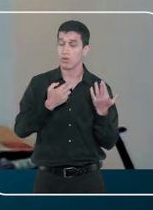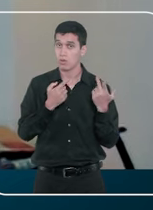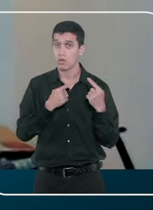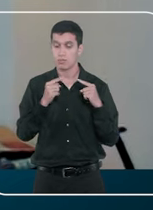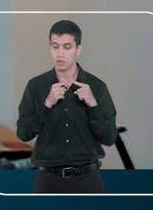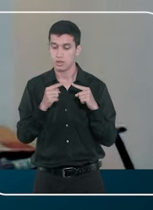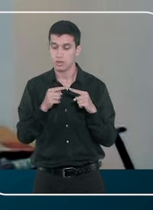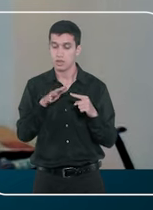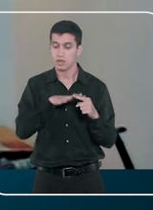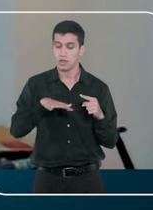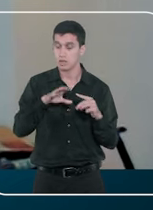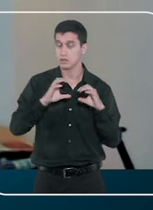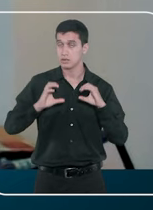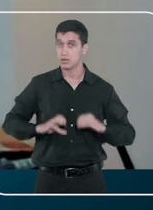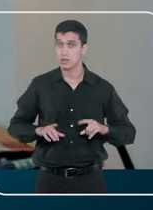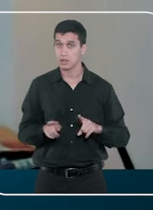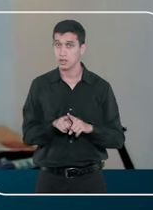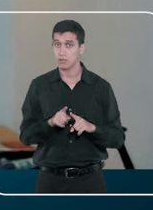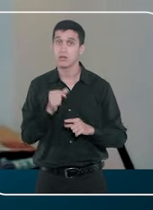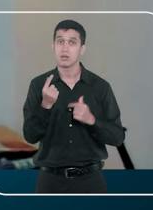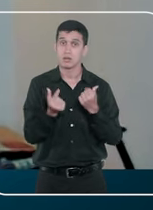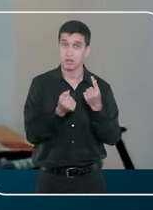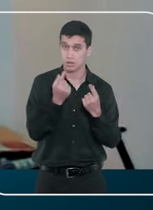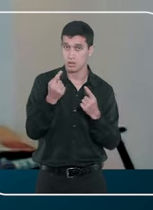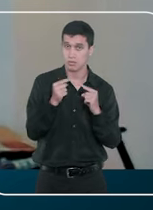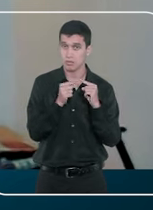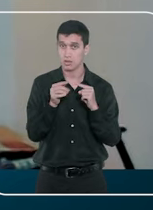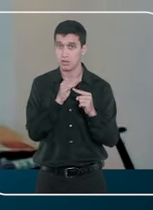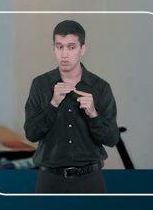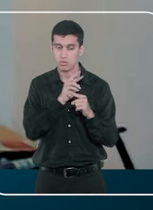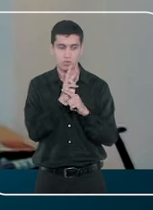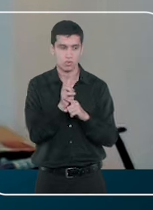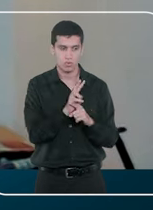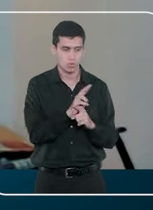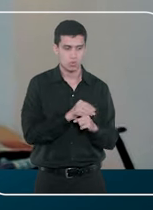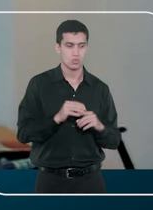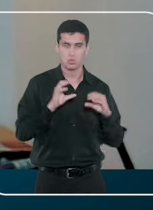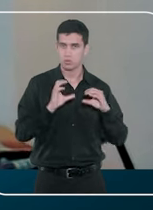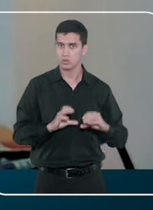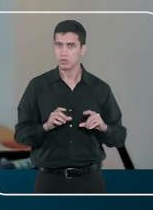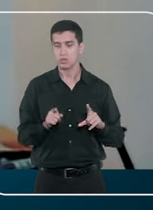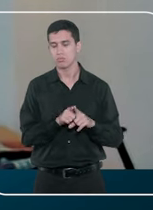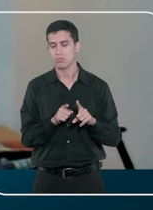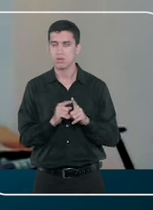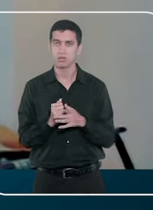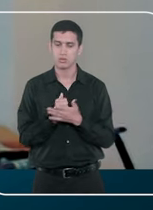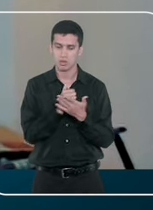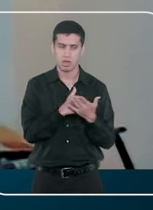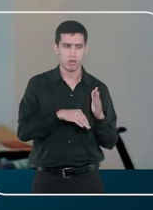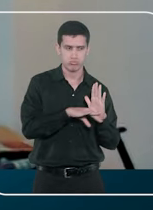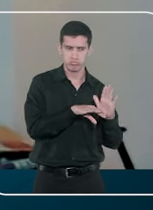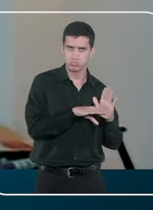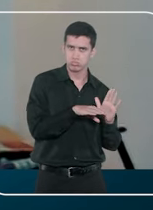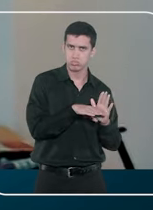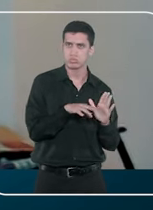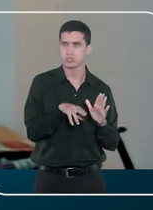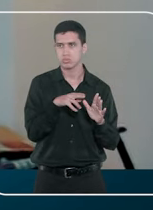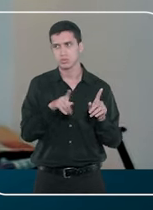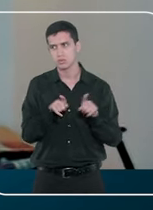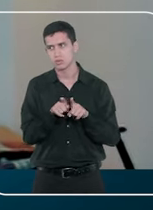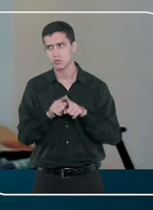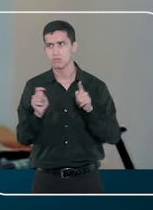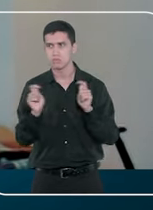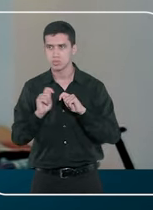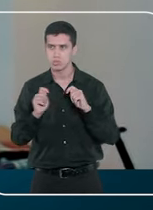e, eventualmente, a essas figuras de projeção civil efetivamente trazendo benefícios ou mesmo possibilidades